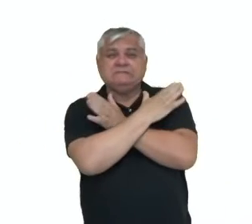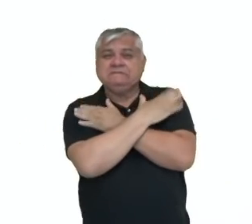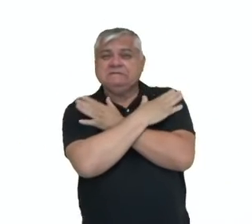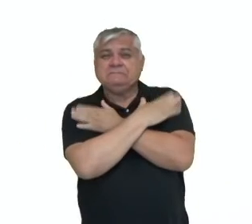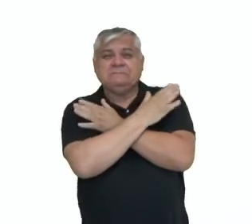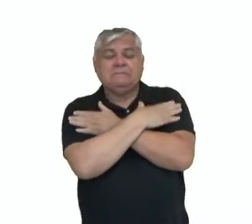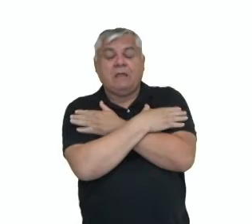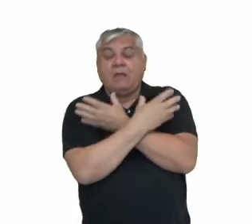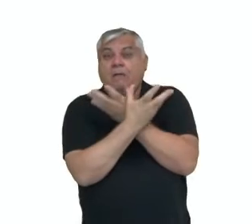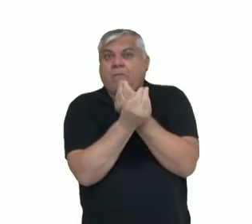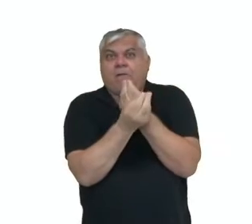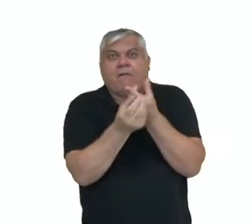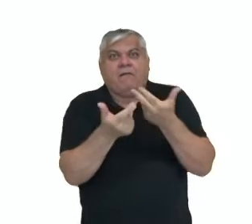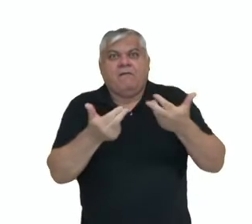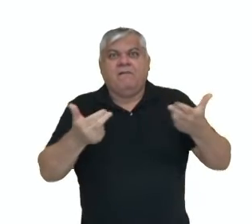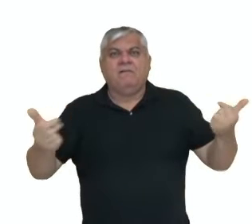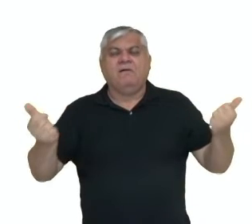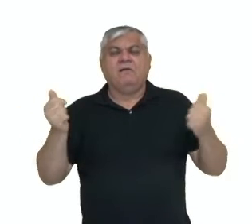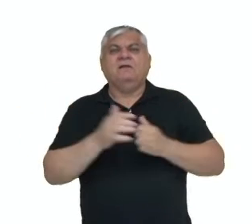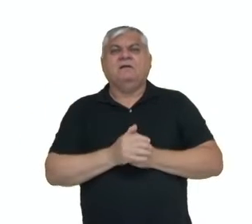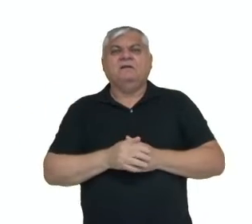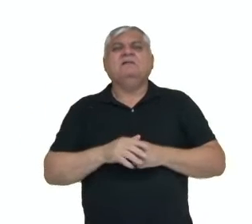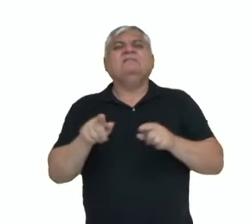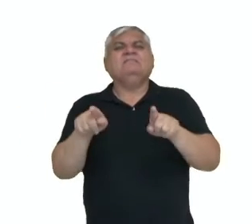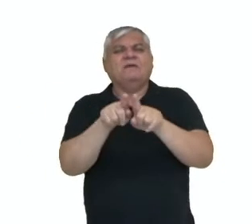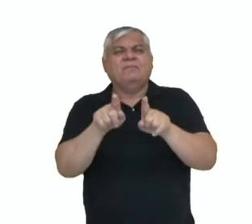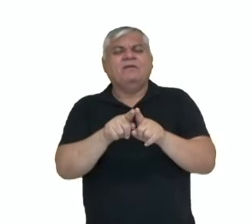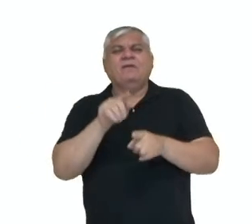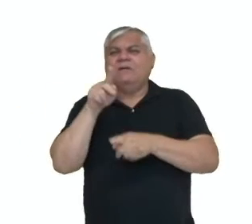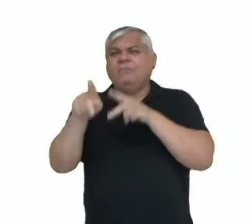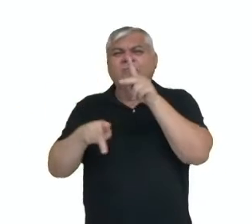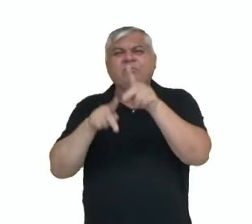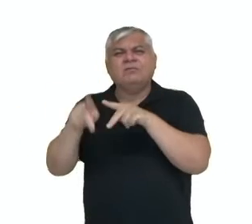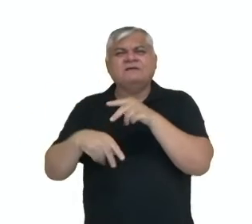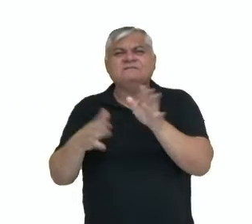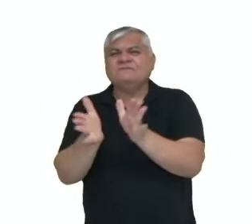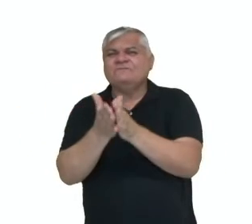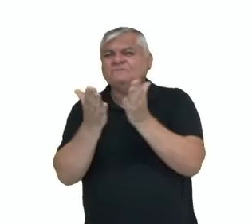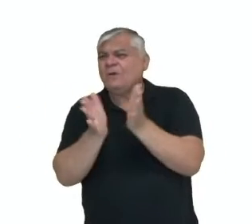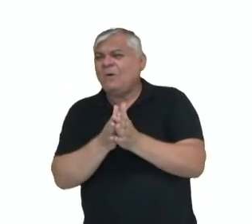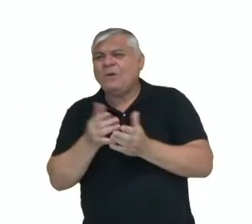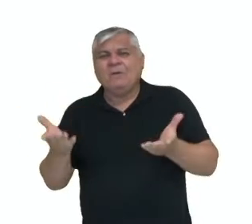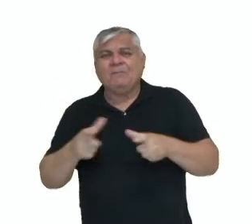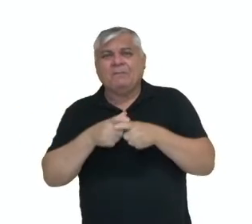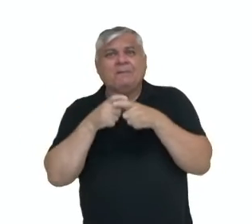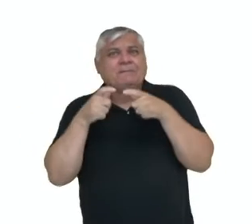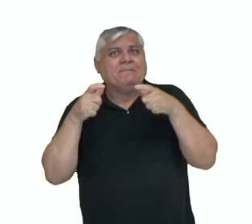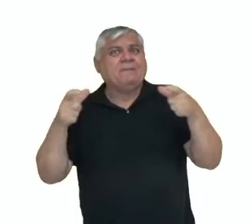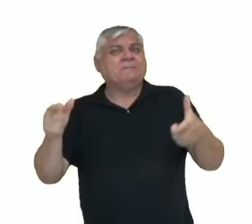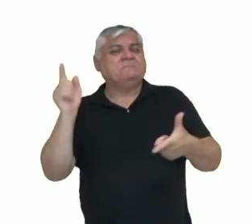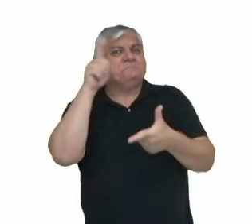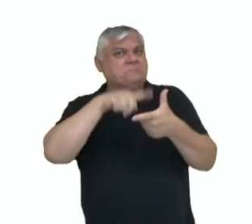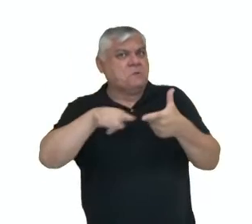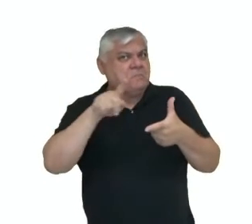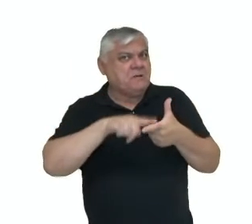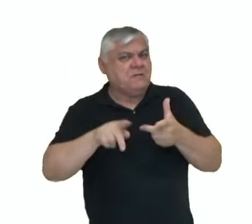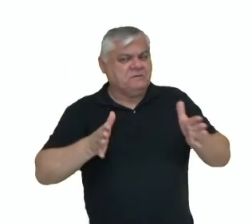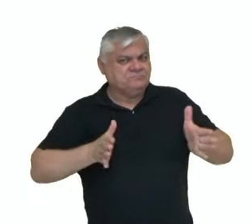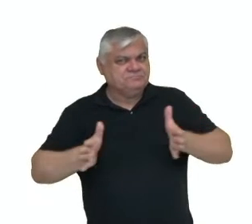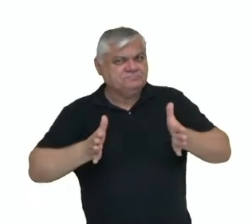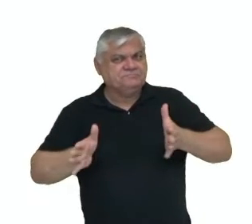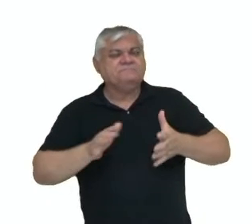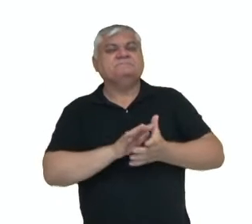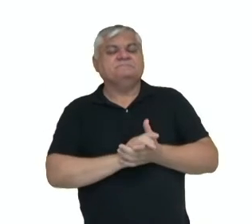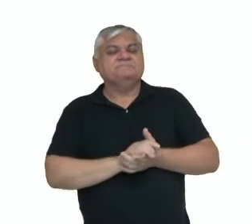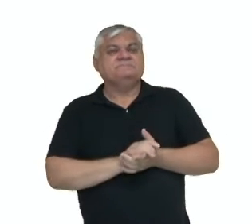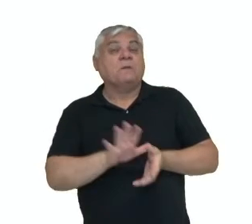poder aquisitivo da população, assim como um baixo crescimento econômico do Brasil. Foi muito problemático esses anos. Para